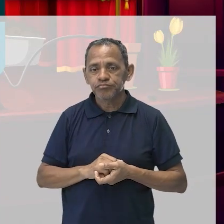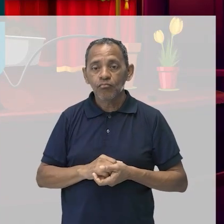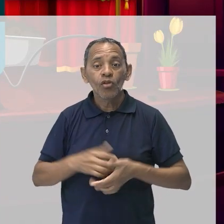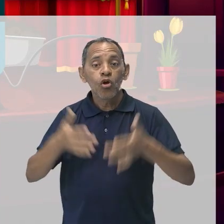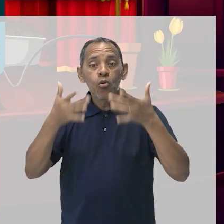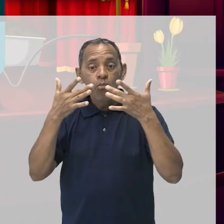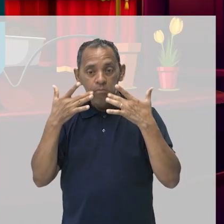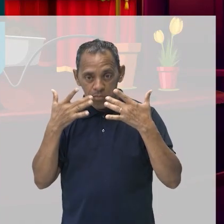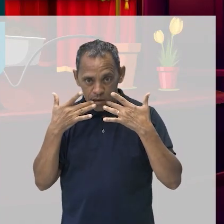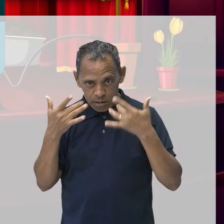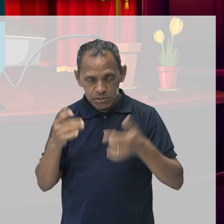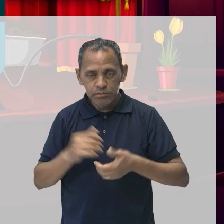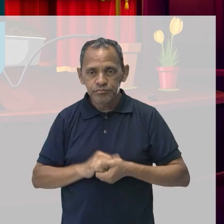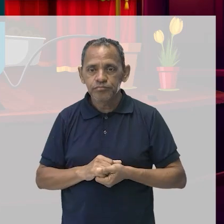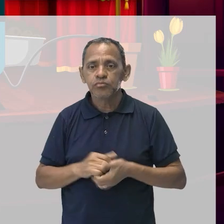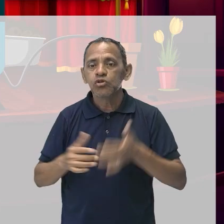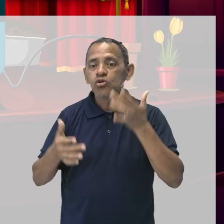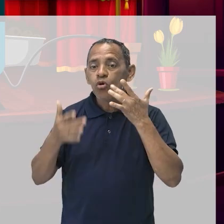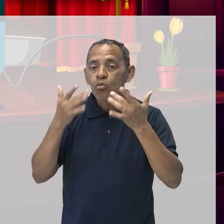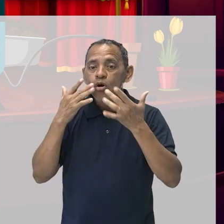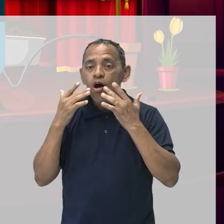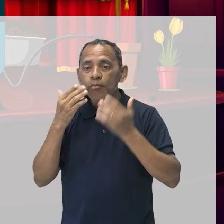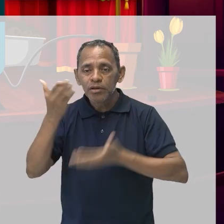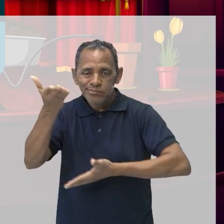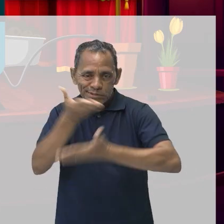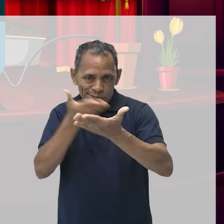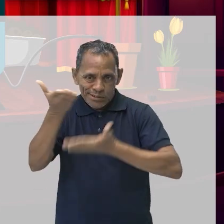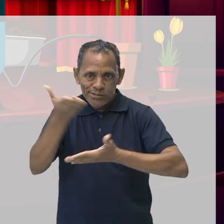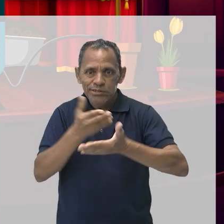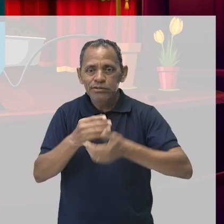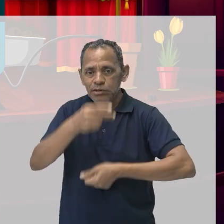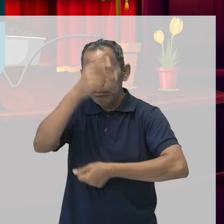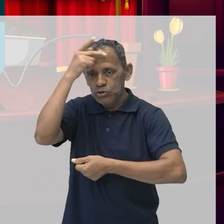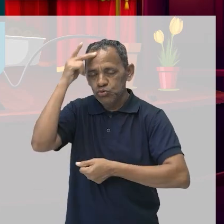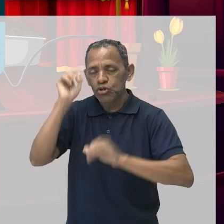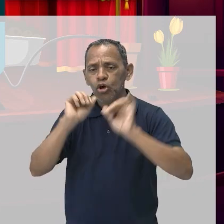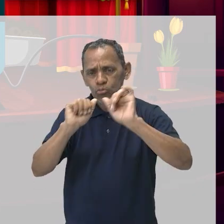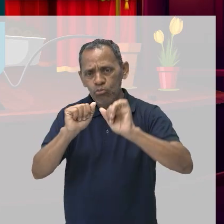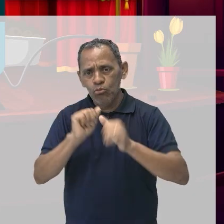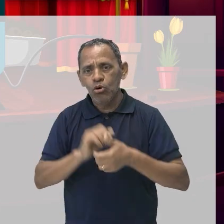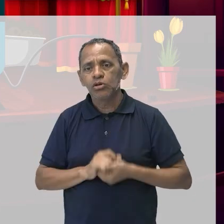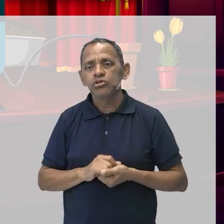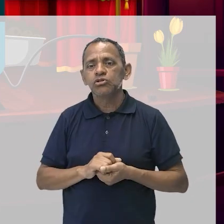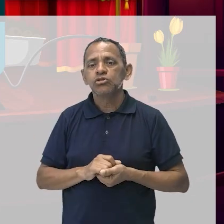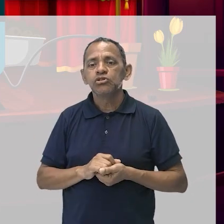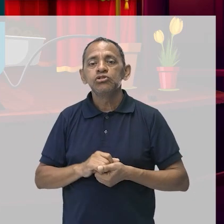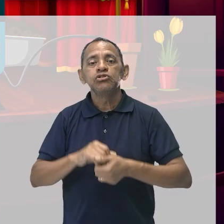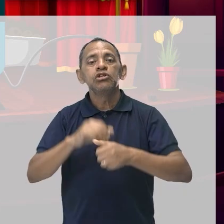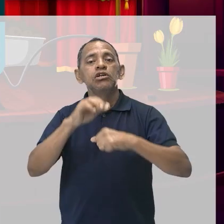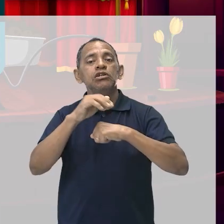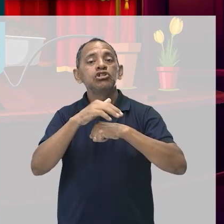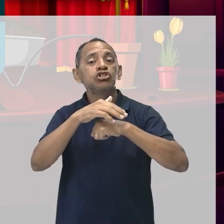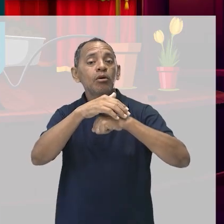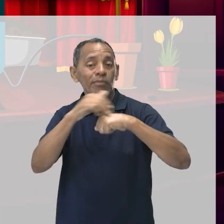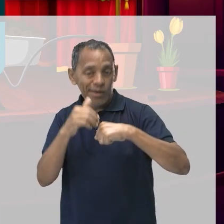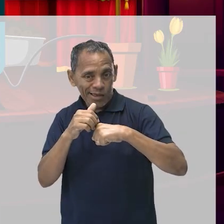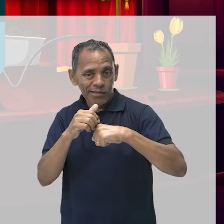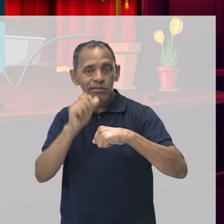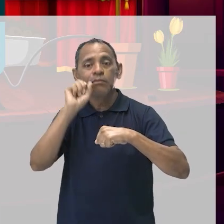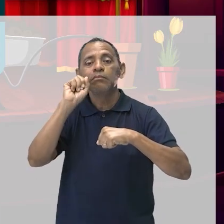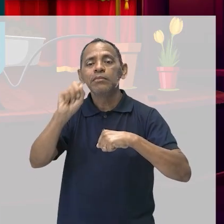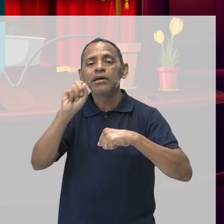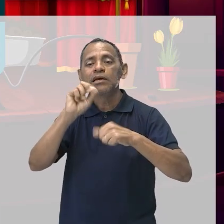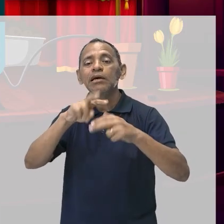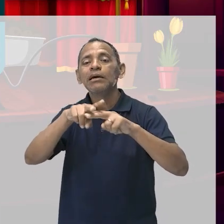peça, né? Em uma peça interativa, o espectador pode até mesmo ser chamado de participar da